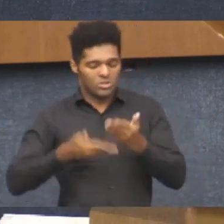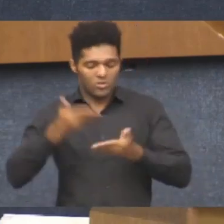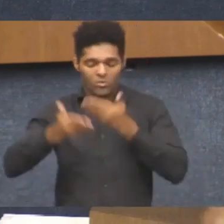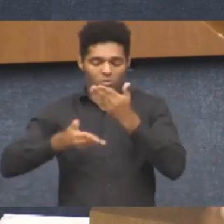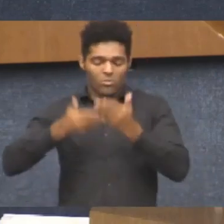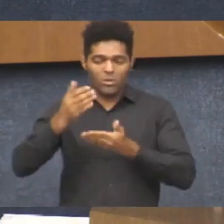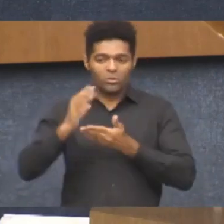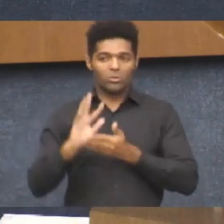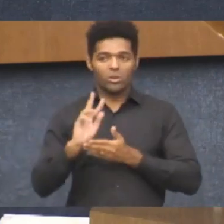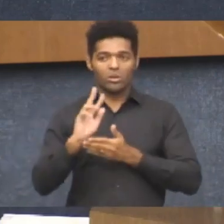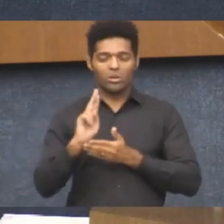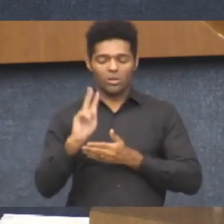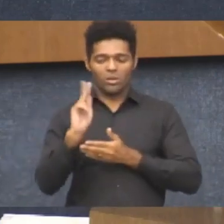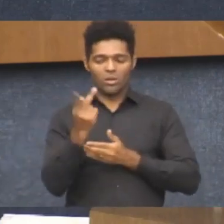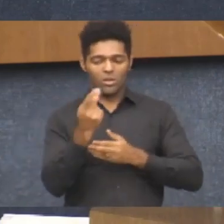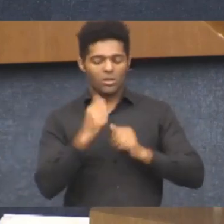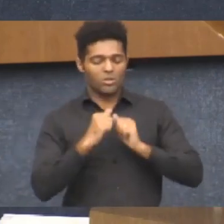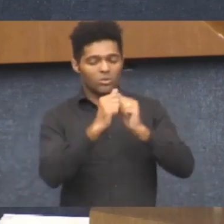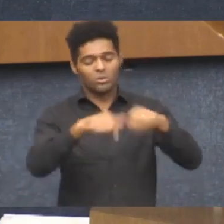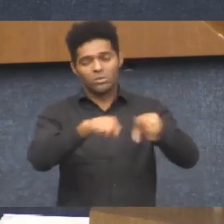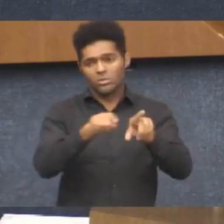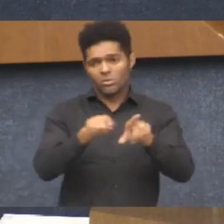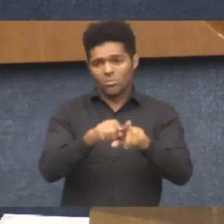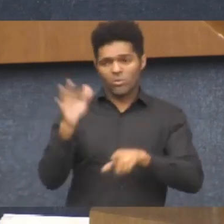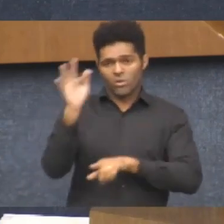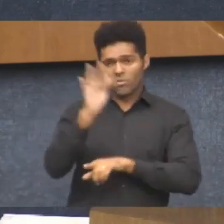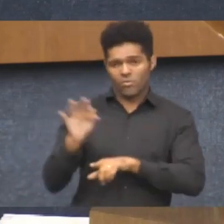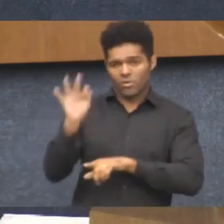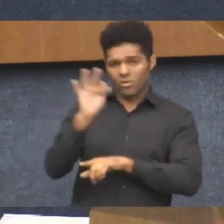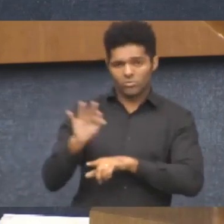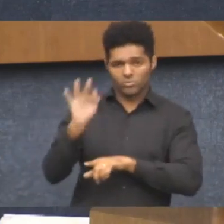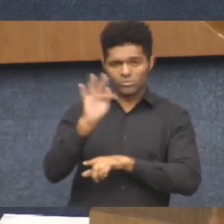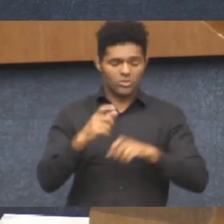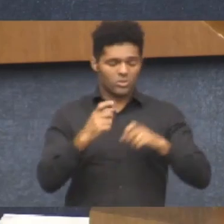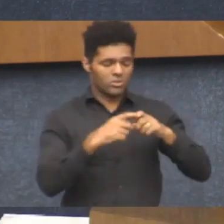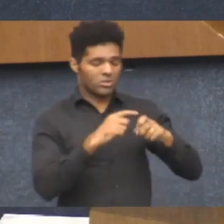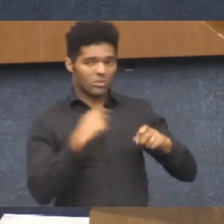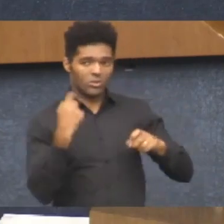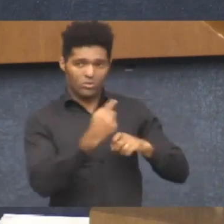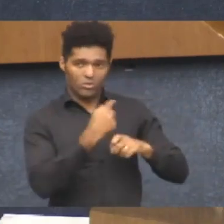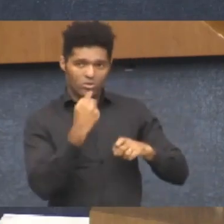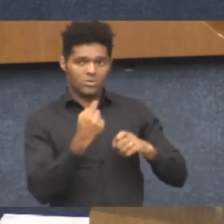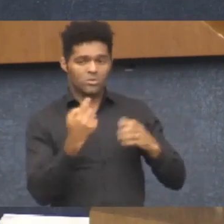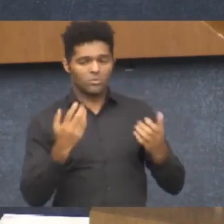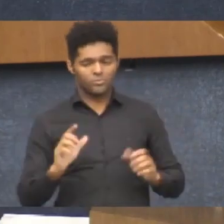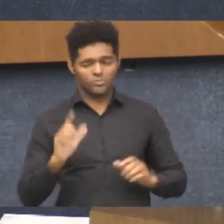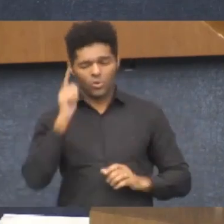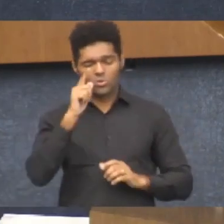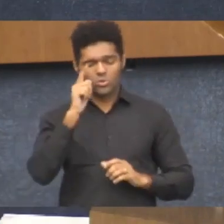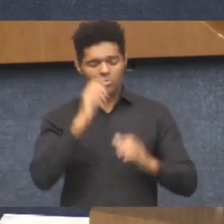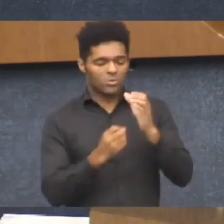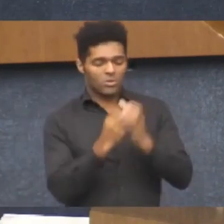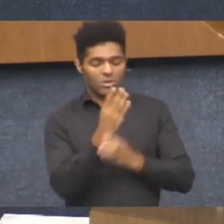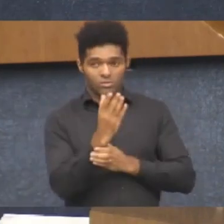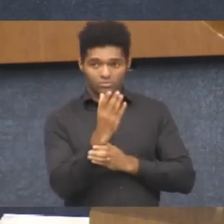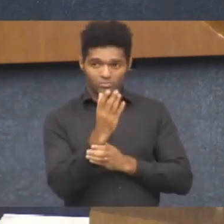com a nova faculdade de medicina, a primeira faculdade de medicina que a gente conseguiu inaugurar esse ano, se Deus quiser, ano que vem, ou no